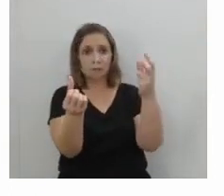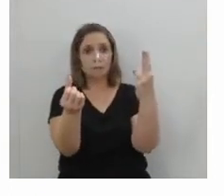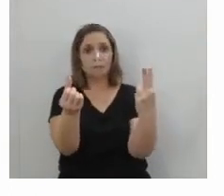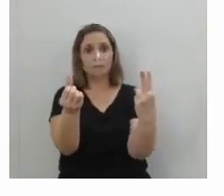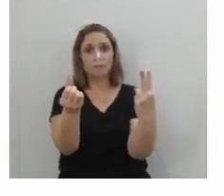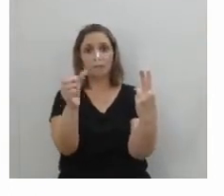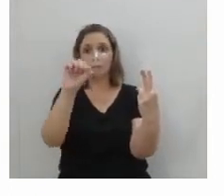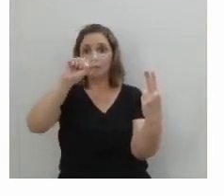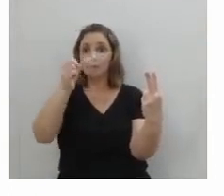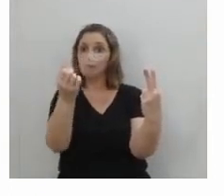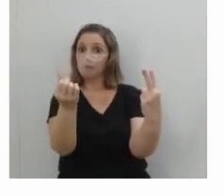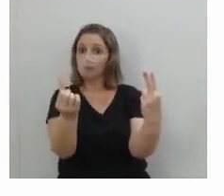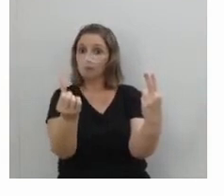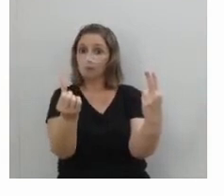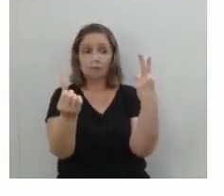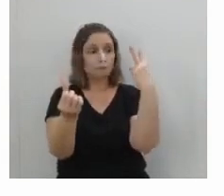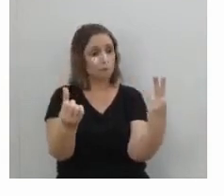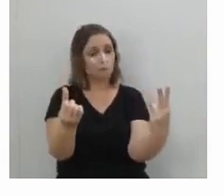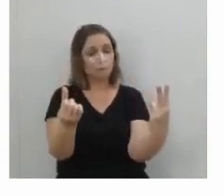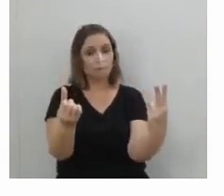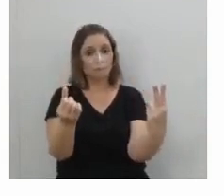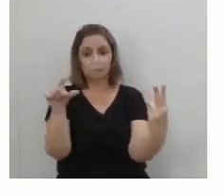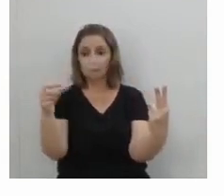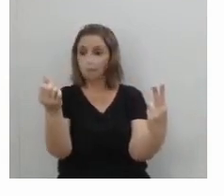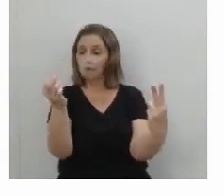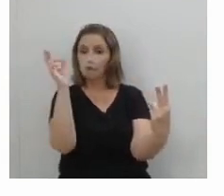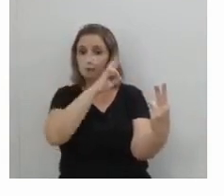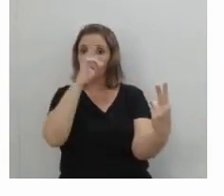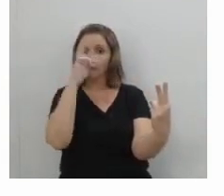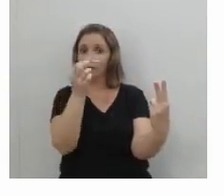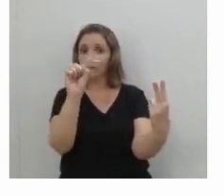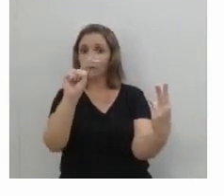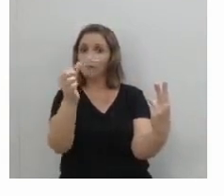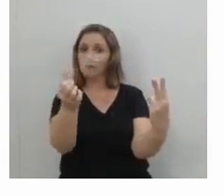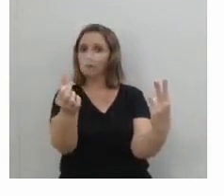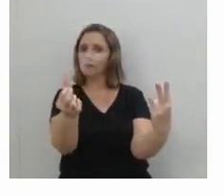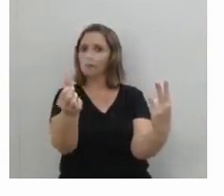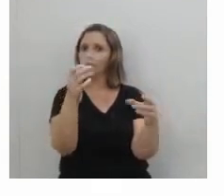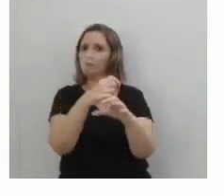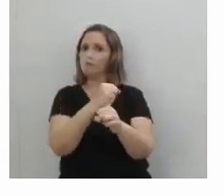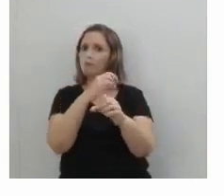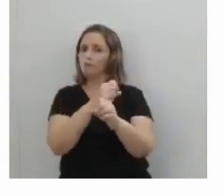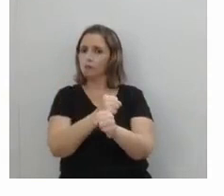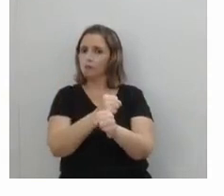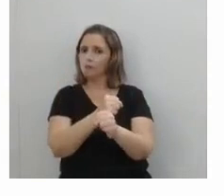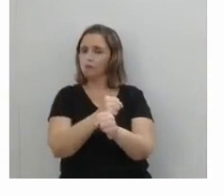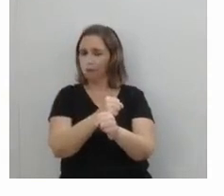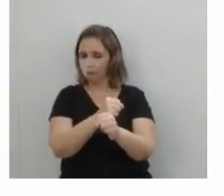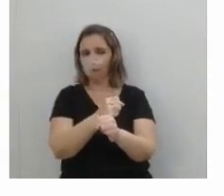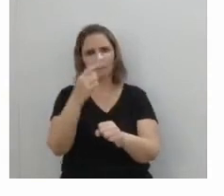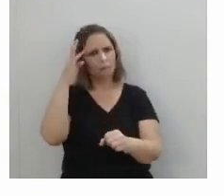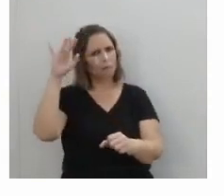86-2, é isso mesmo, 86-2. A equipe soviética deu um banho nas afegãs de 86-2.